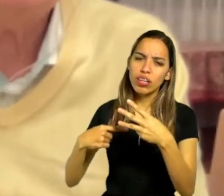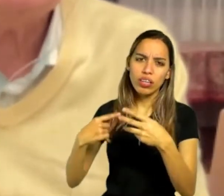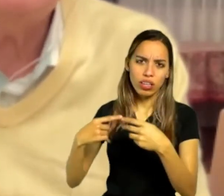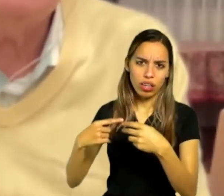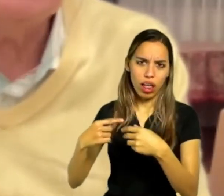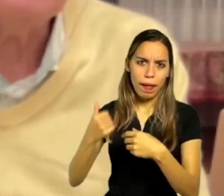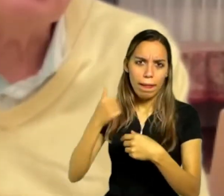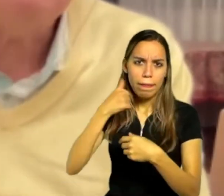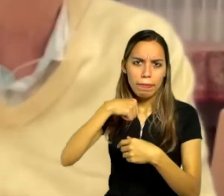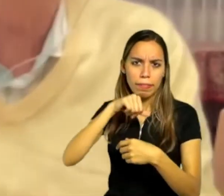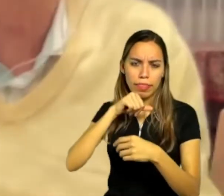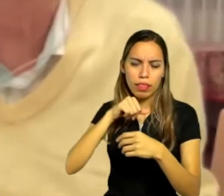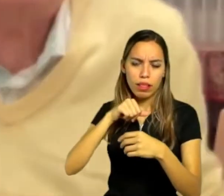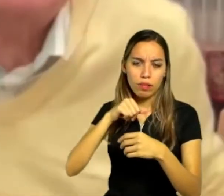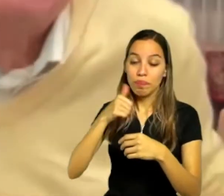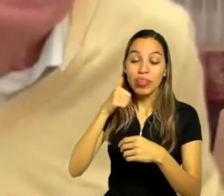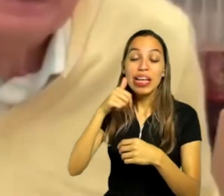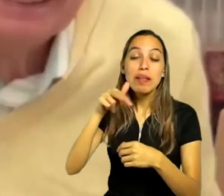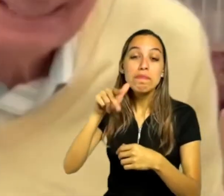sai agasalhado.